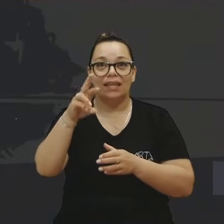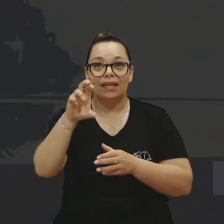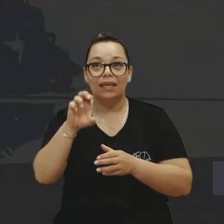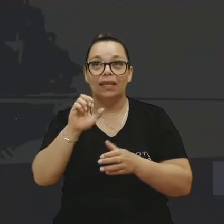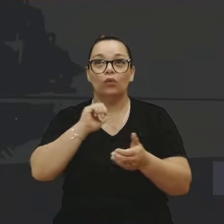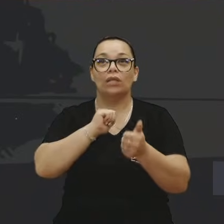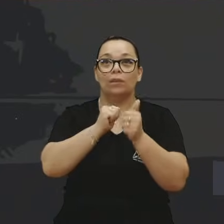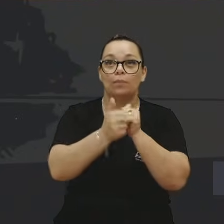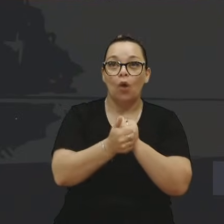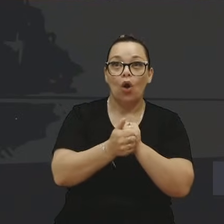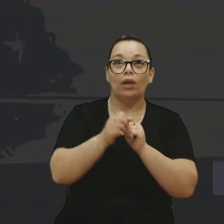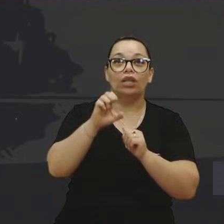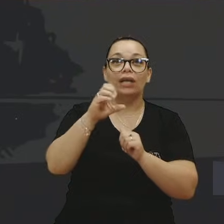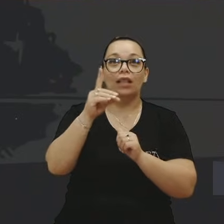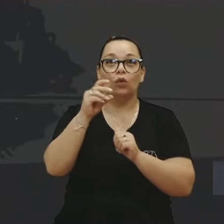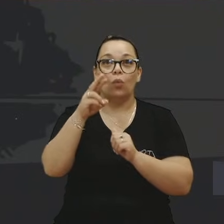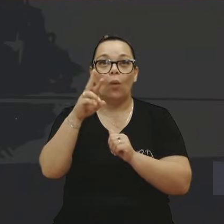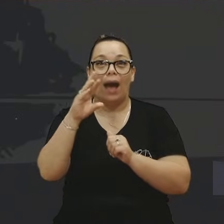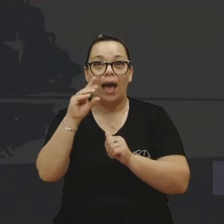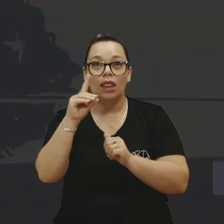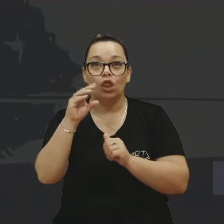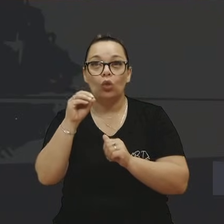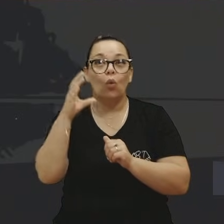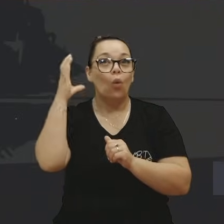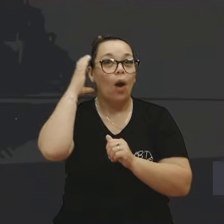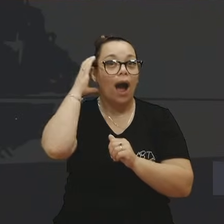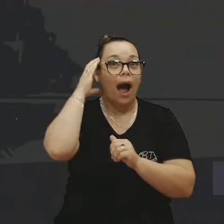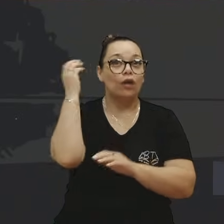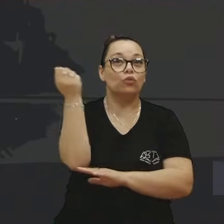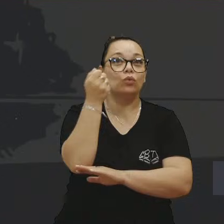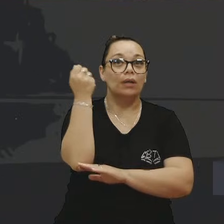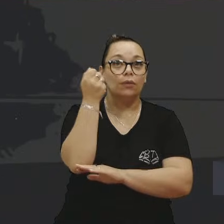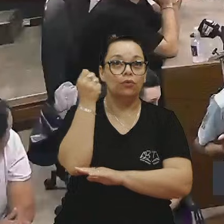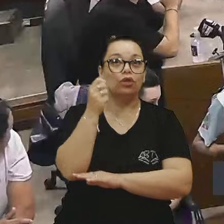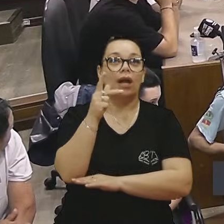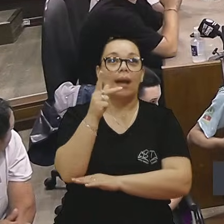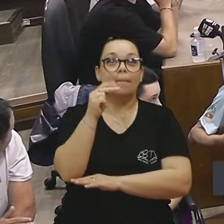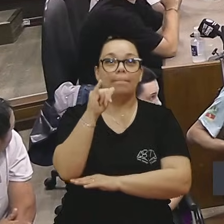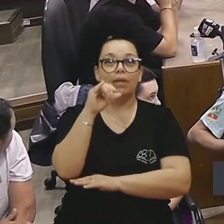e Eduardo Costa, da Rádio Gaúcha Pioneiro.